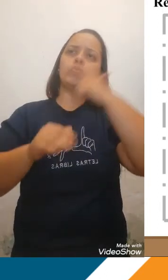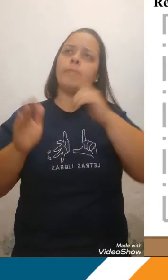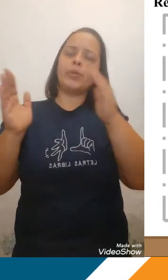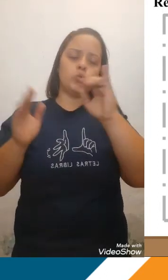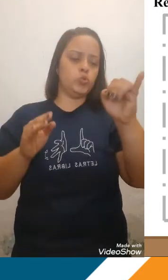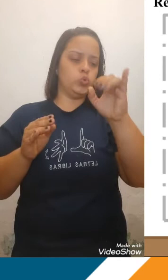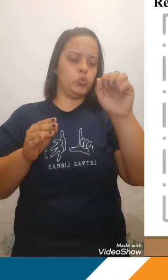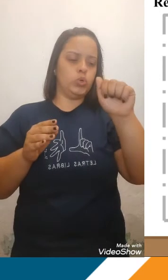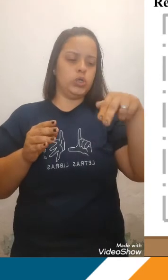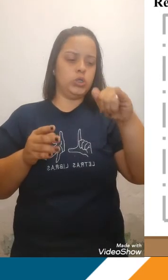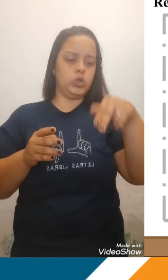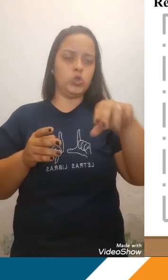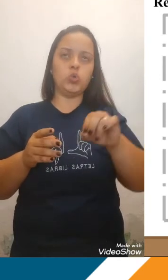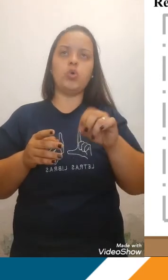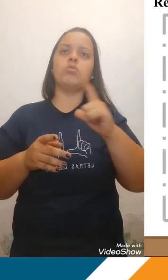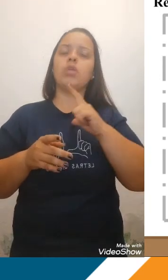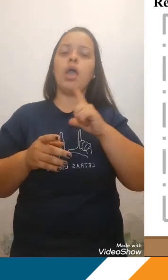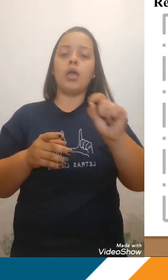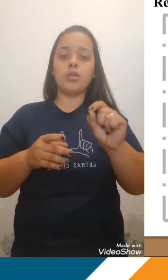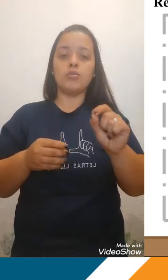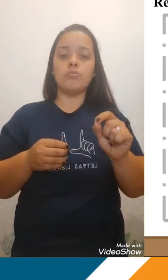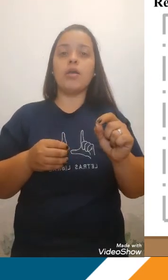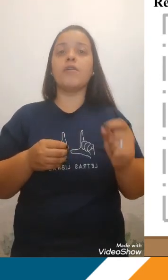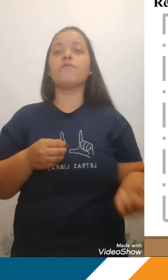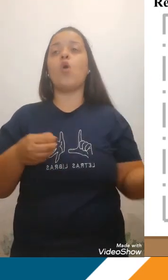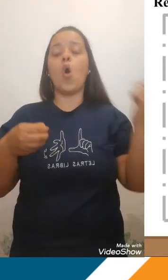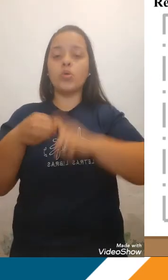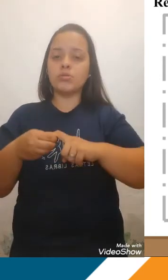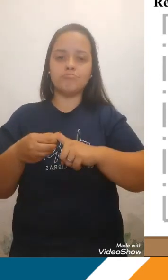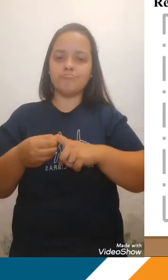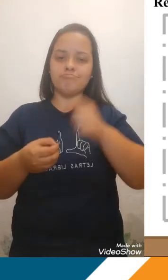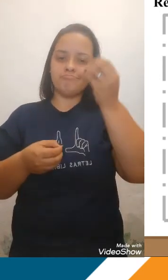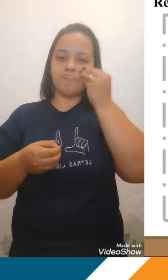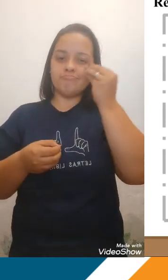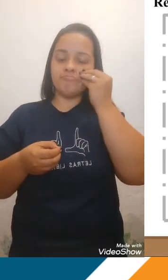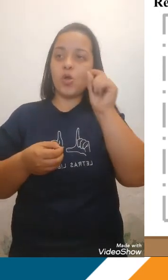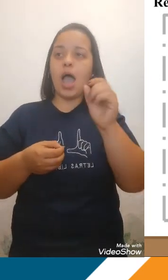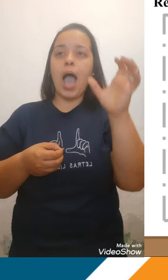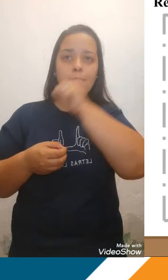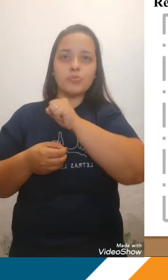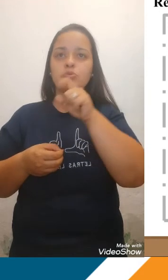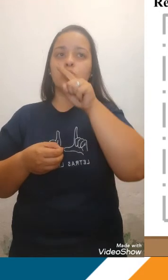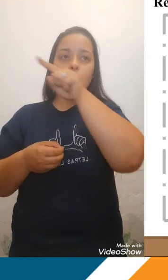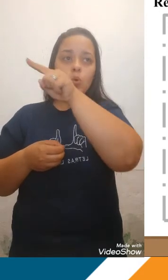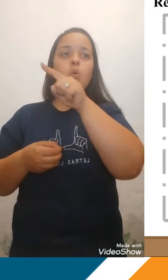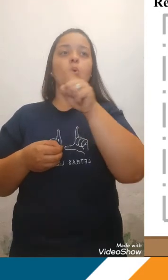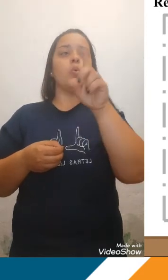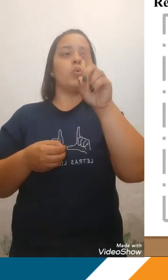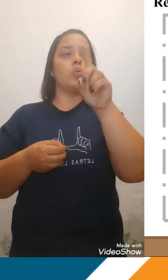além disso, foi decidido também o imediato retorno de Dom Pedro a Portugal, com o objetivo de retomar o controle do